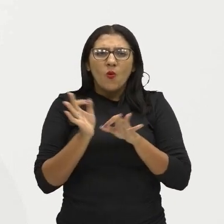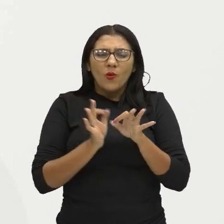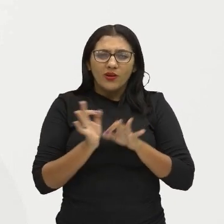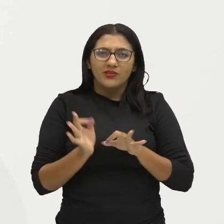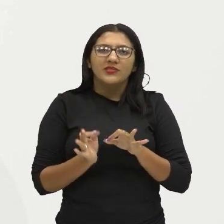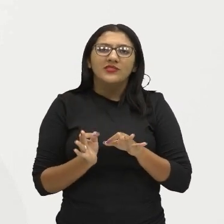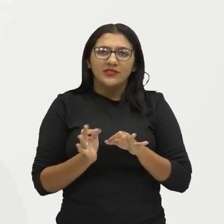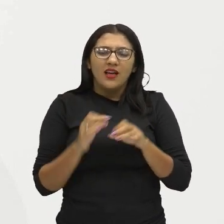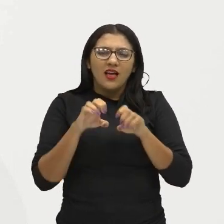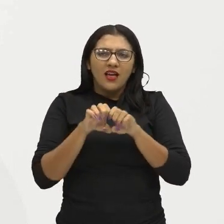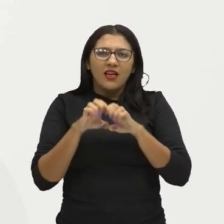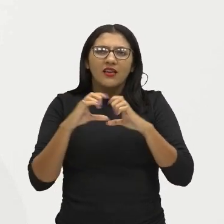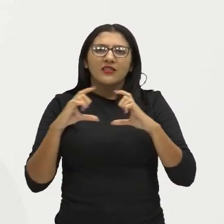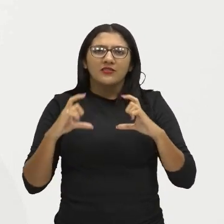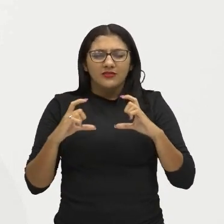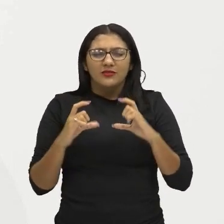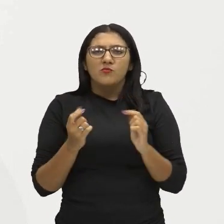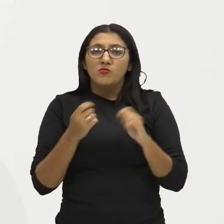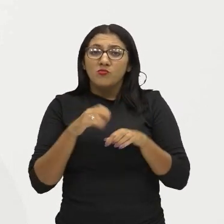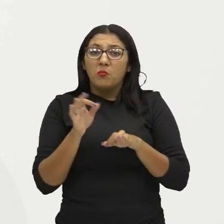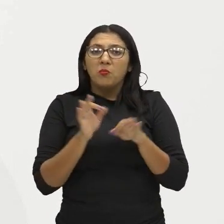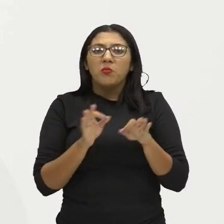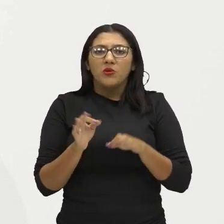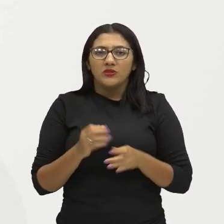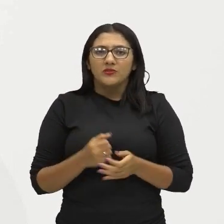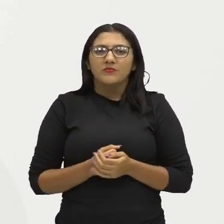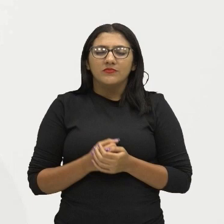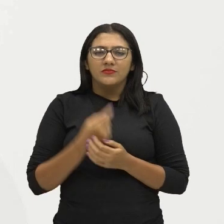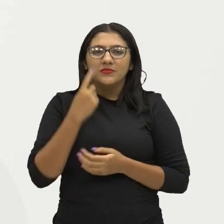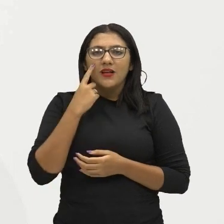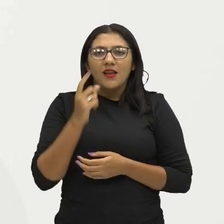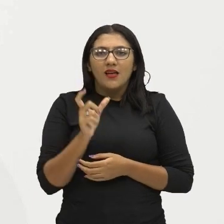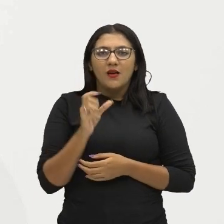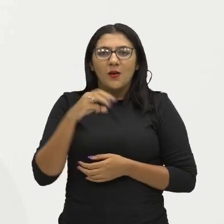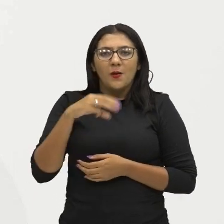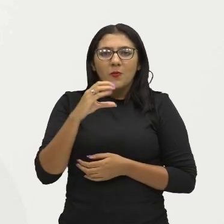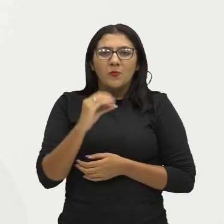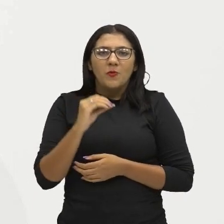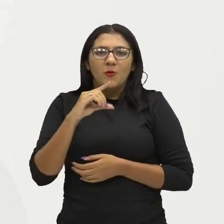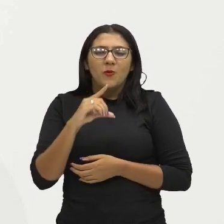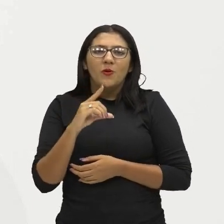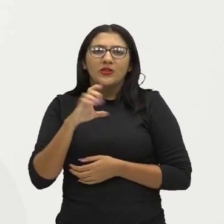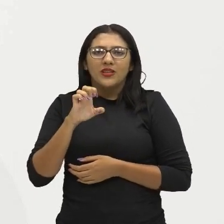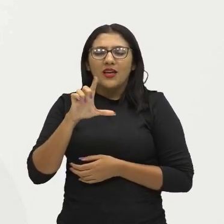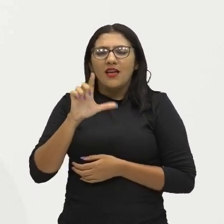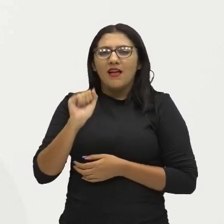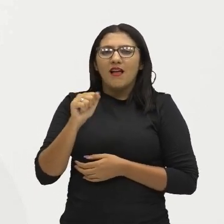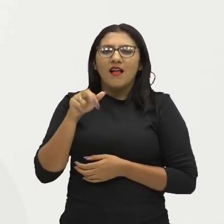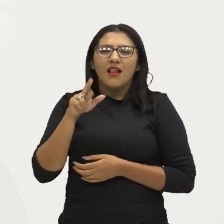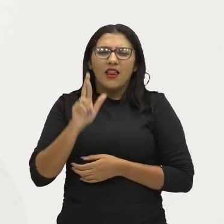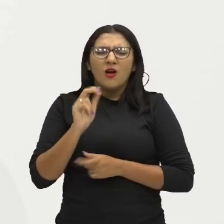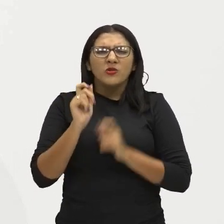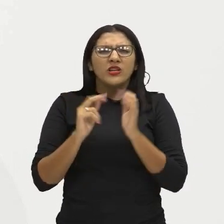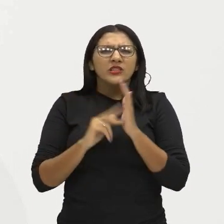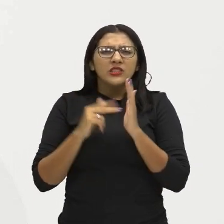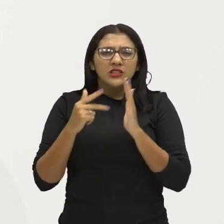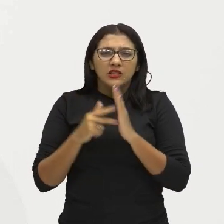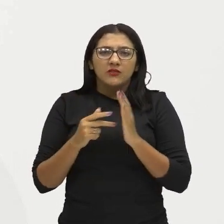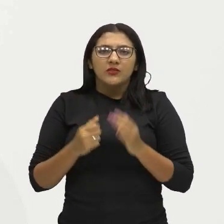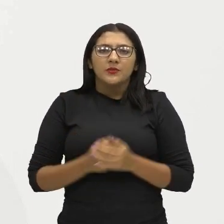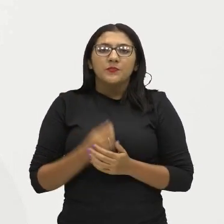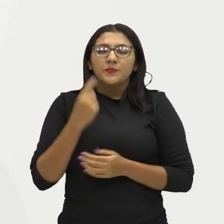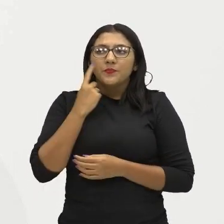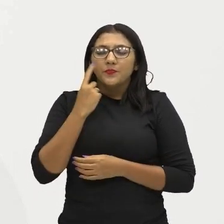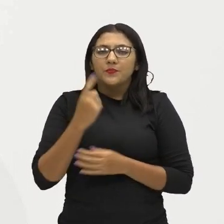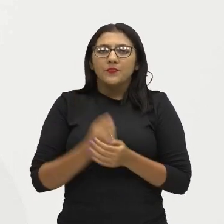modelar, olha, essa situação, ó, a palavra correta é modelar. O que é uma modelar? Modelar é